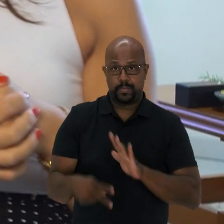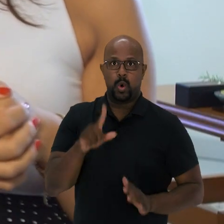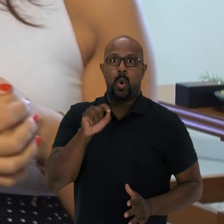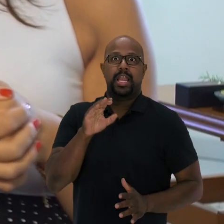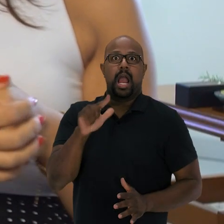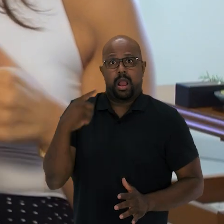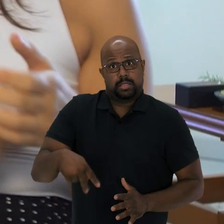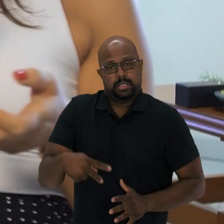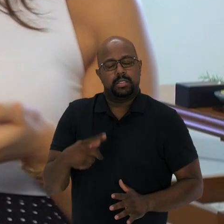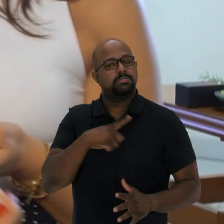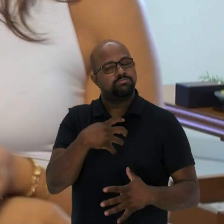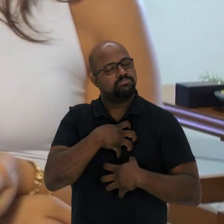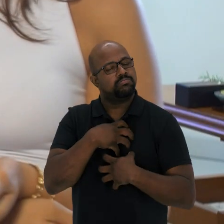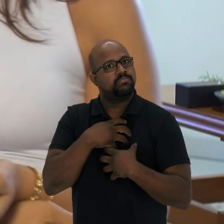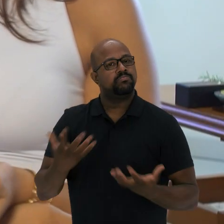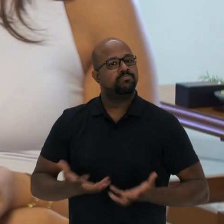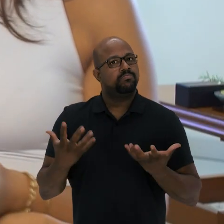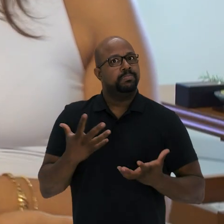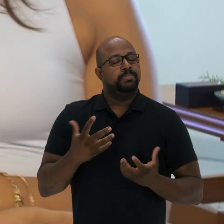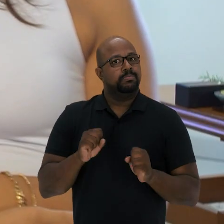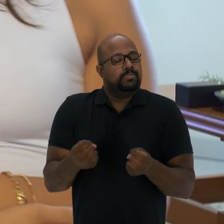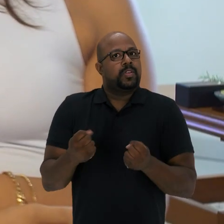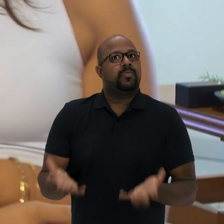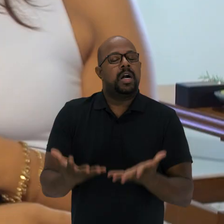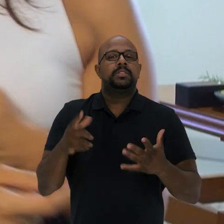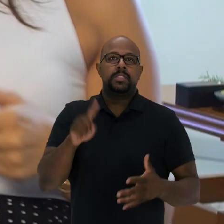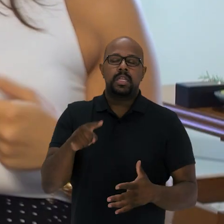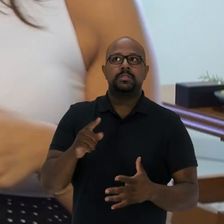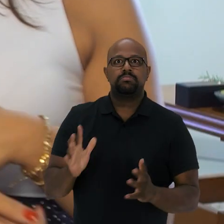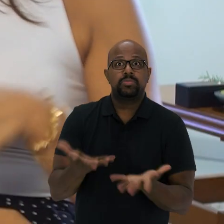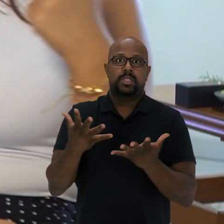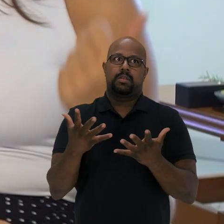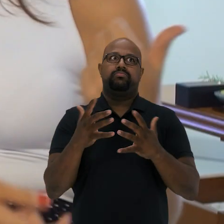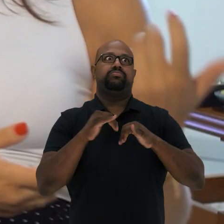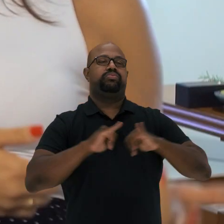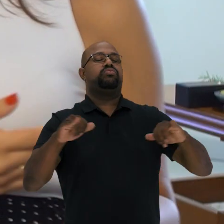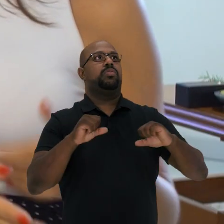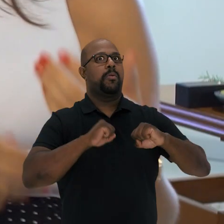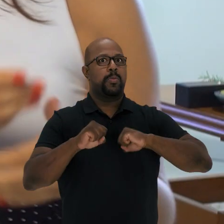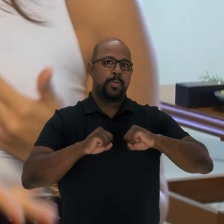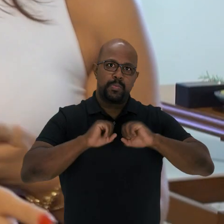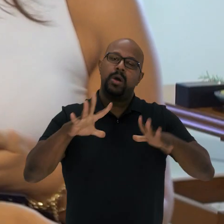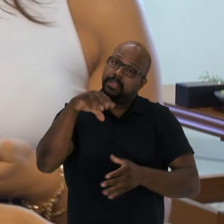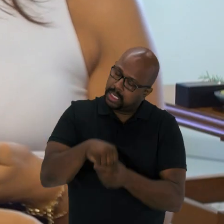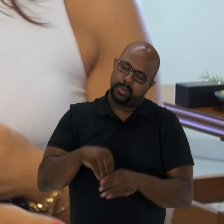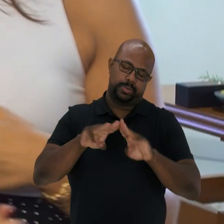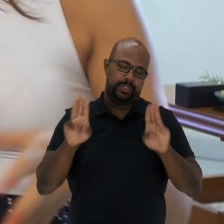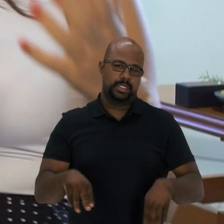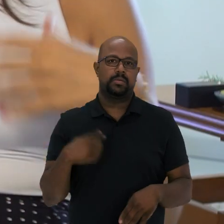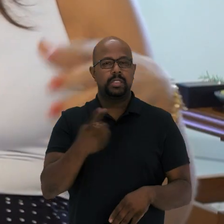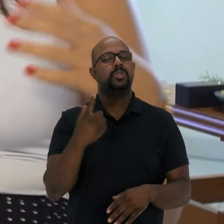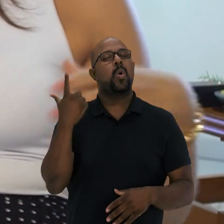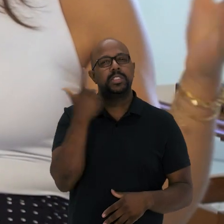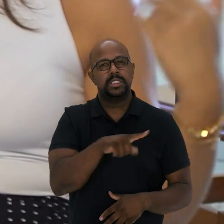né? E então tinha um incentivo também para isso. Acaba que esse incentivo repercutiu aqui, né, também dentro do museu, né?